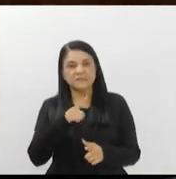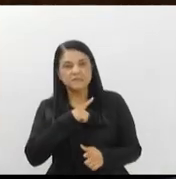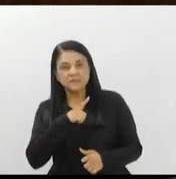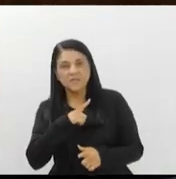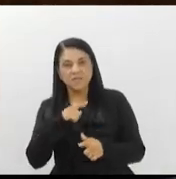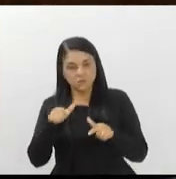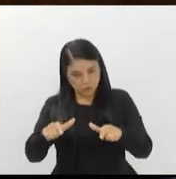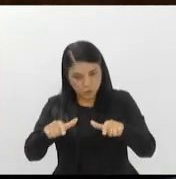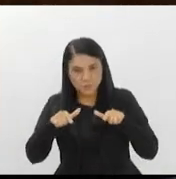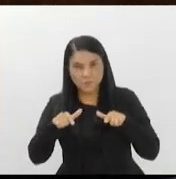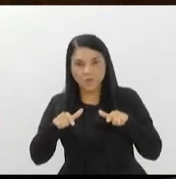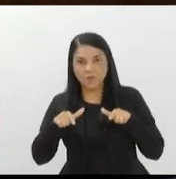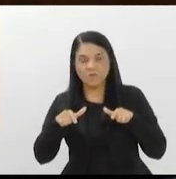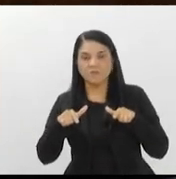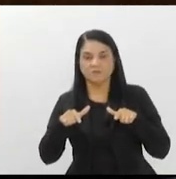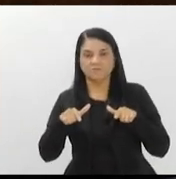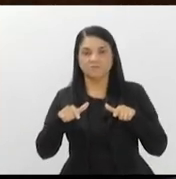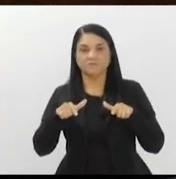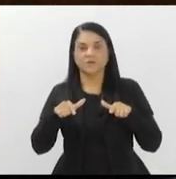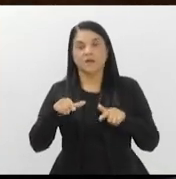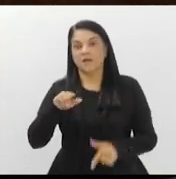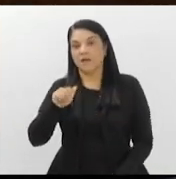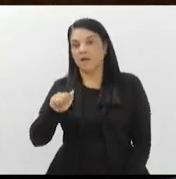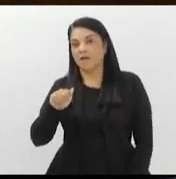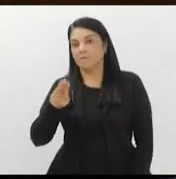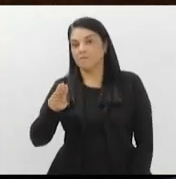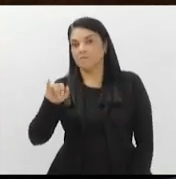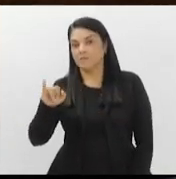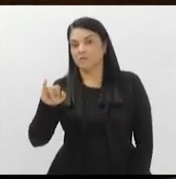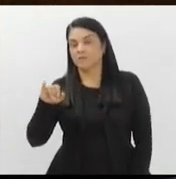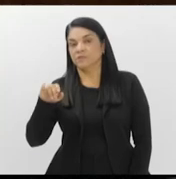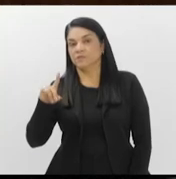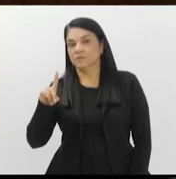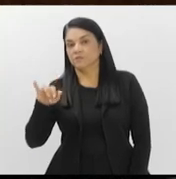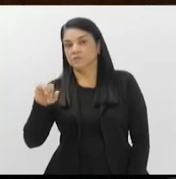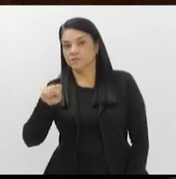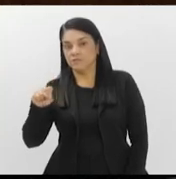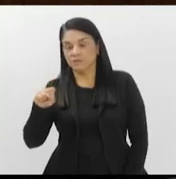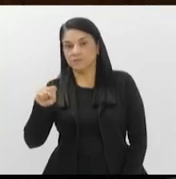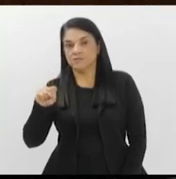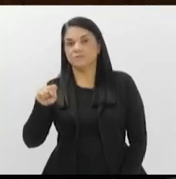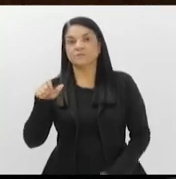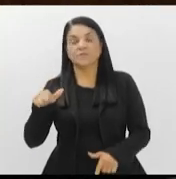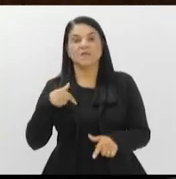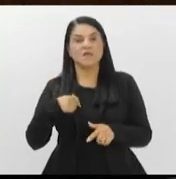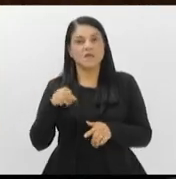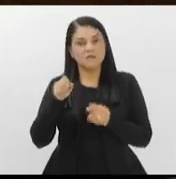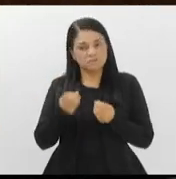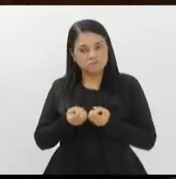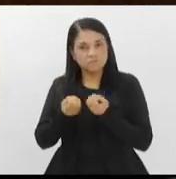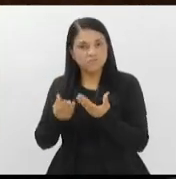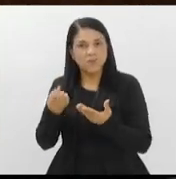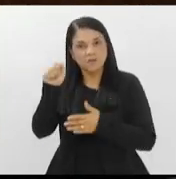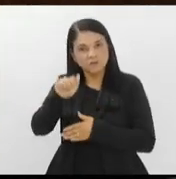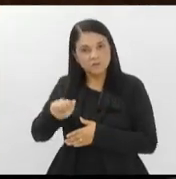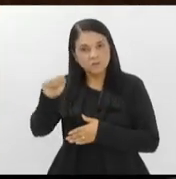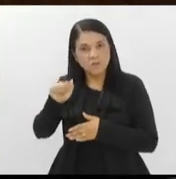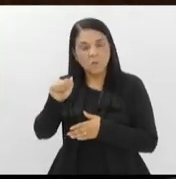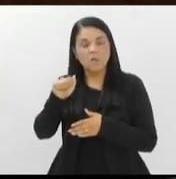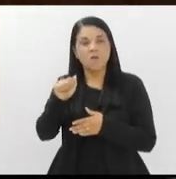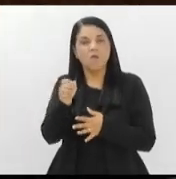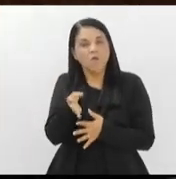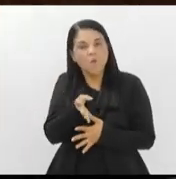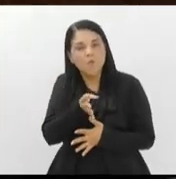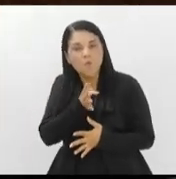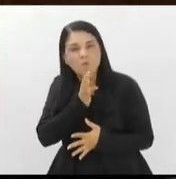esse diploma, né, o Abdias do Nascimento, concedido à associação, é uma forma de